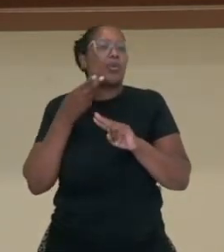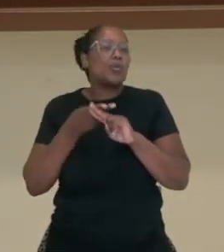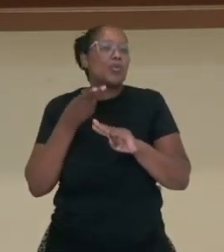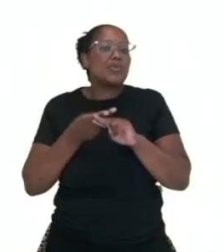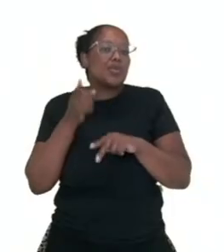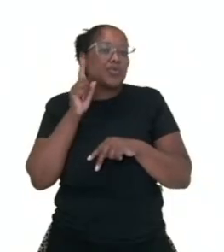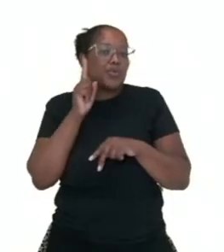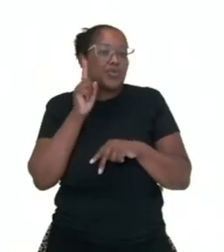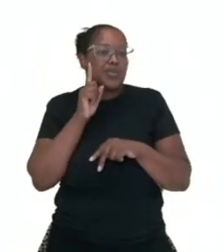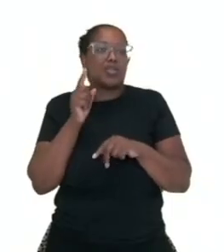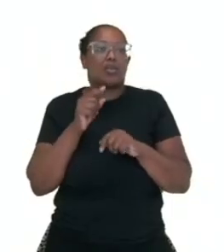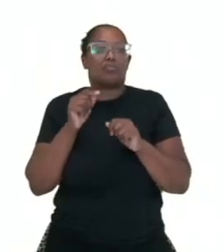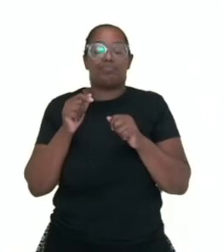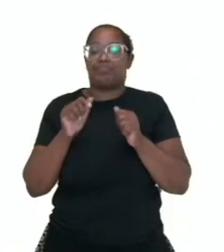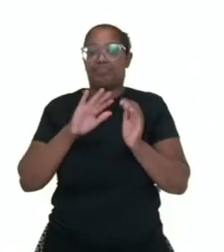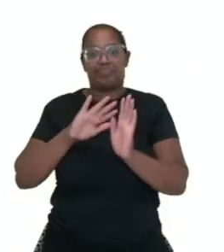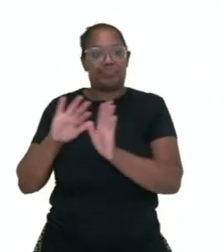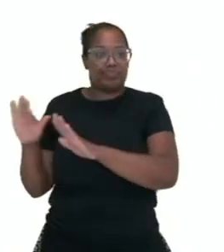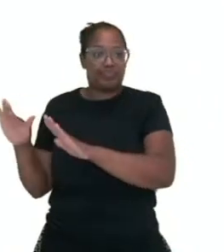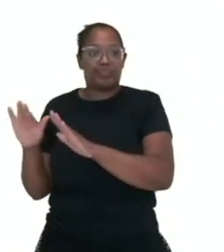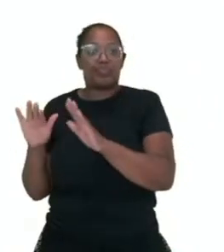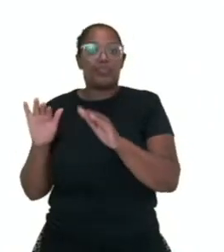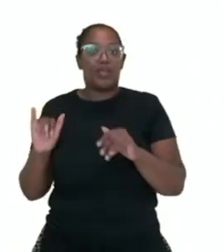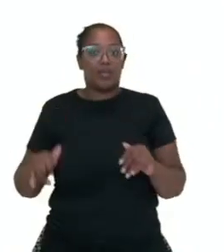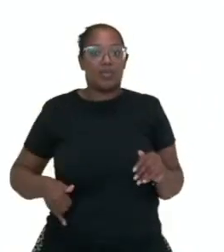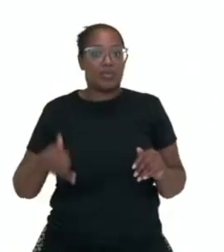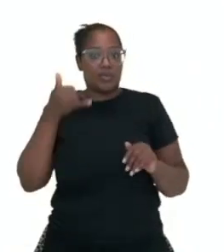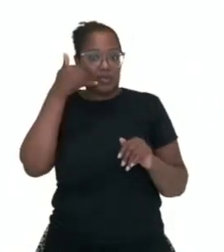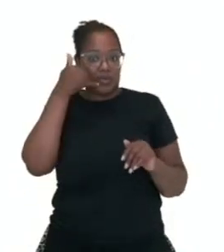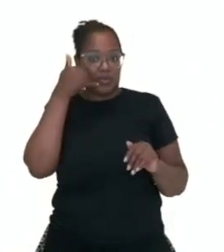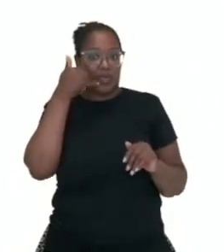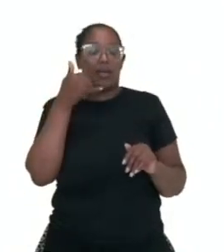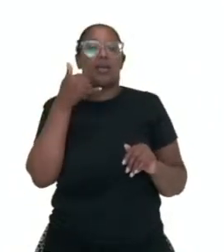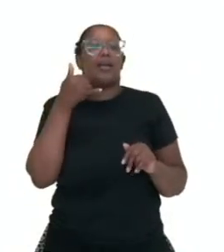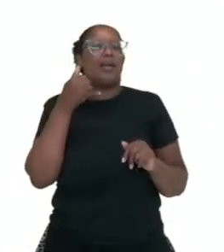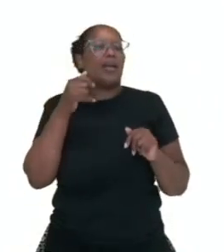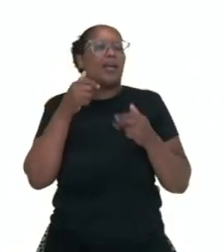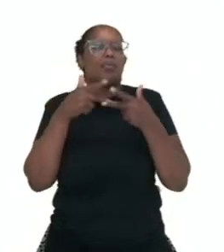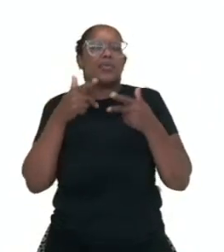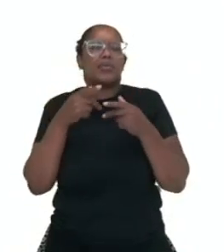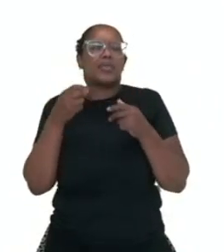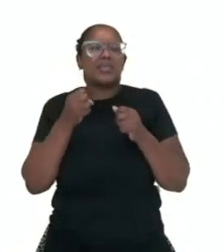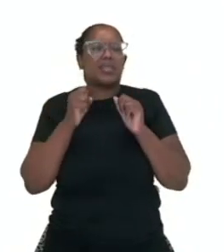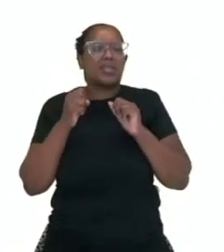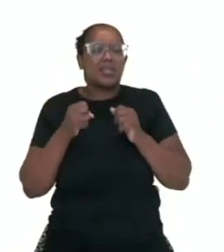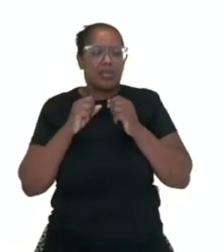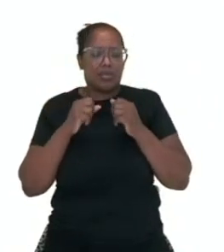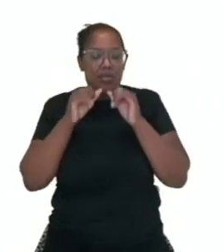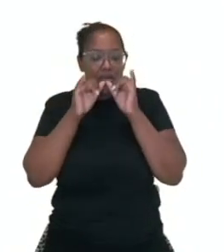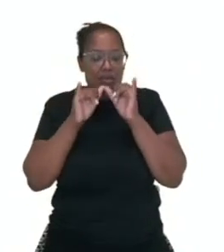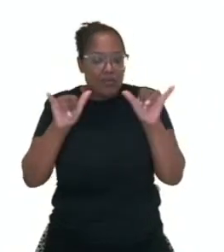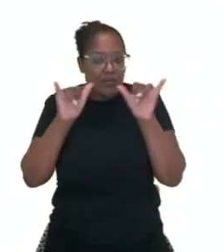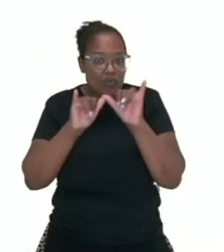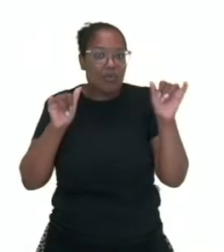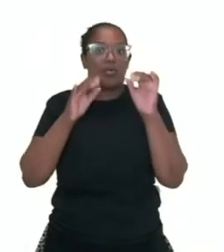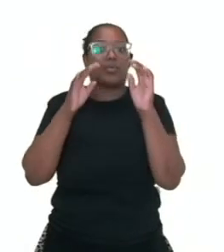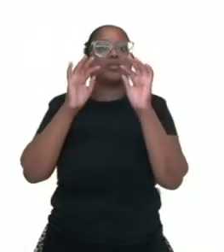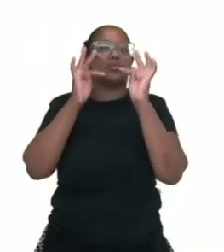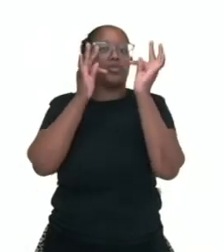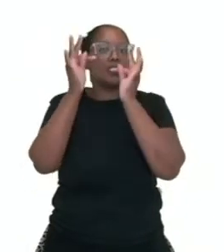só, o smartphone tornou-se um dispositivo que oferece vários recursos e ferramentas